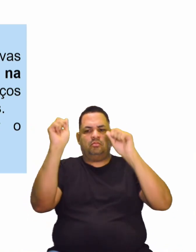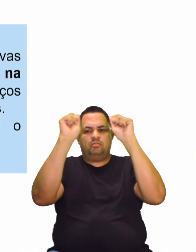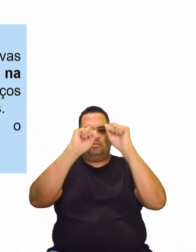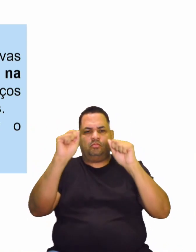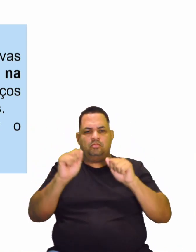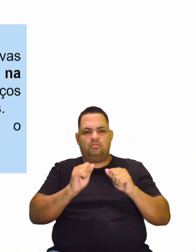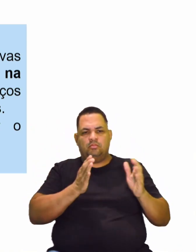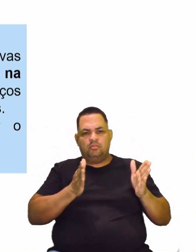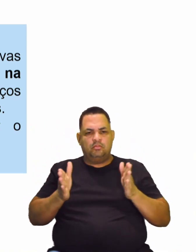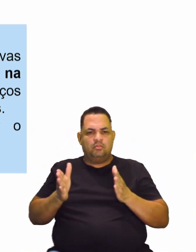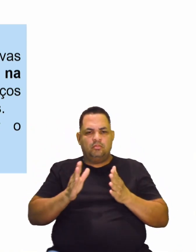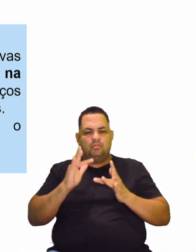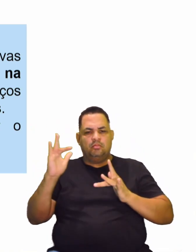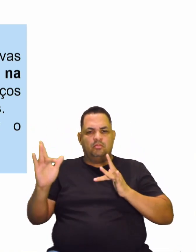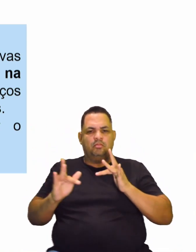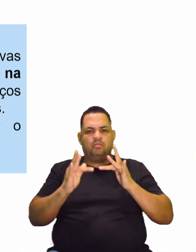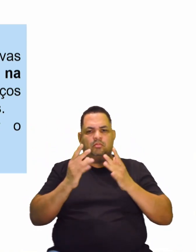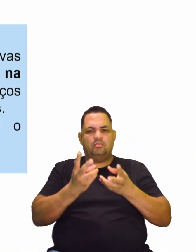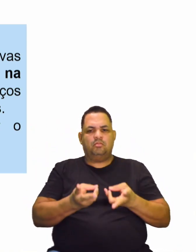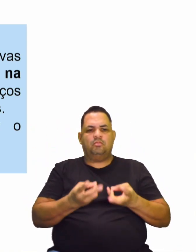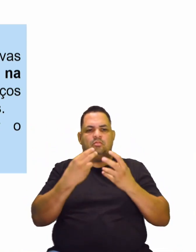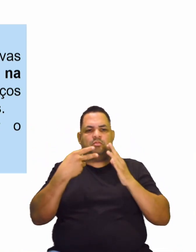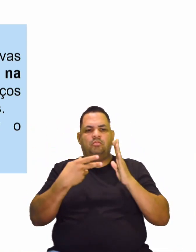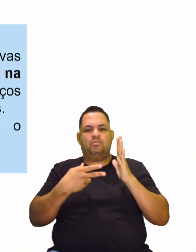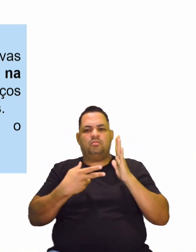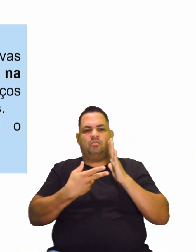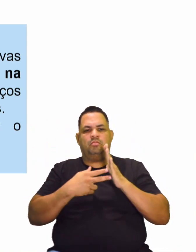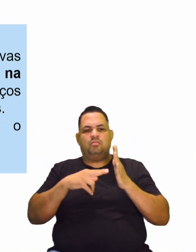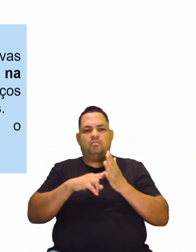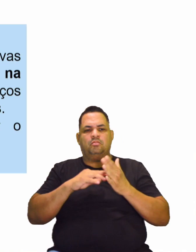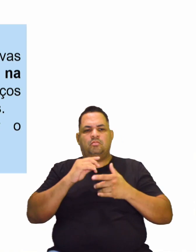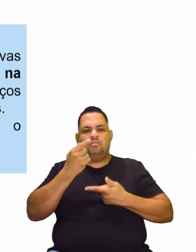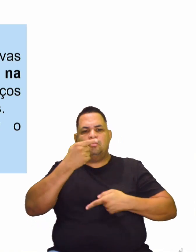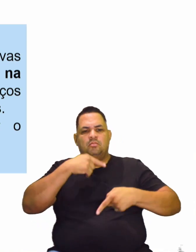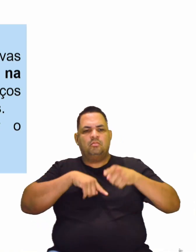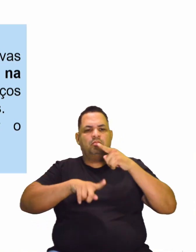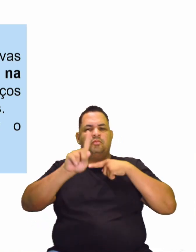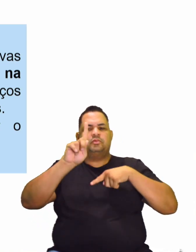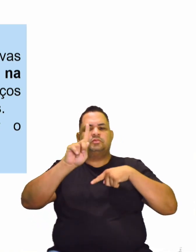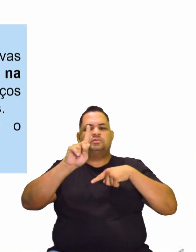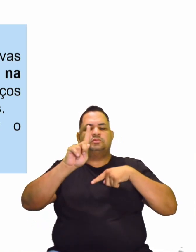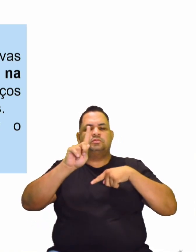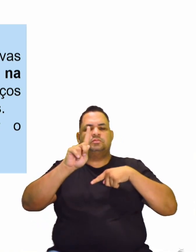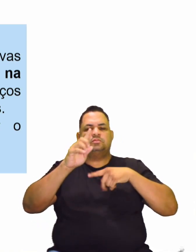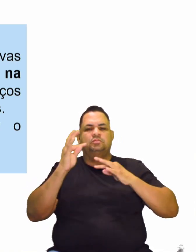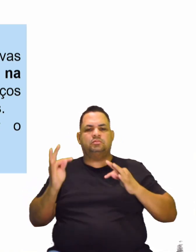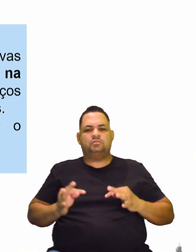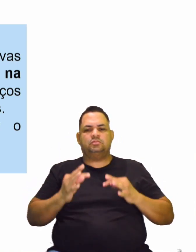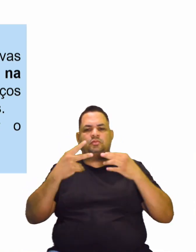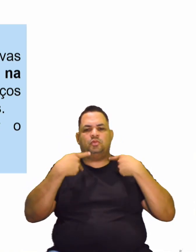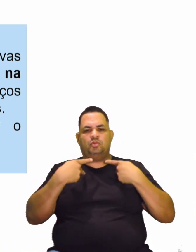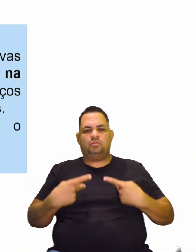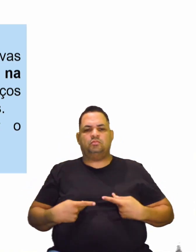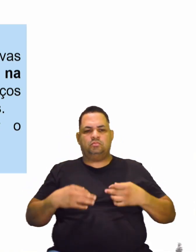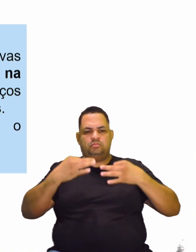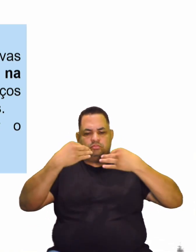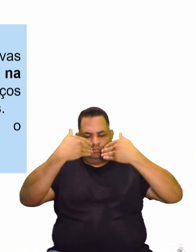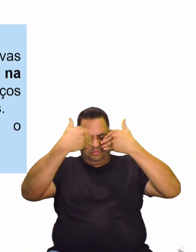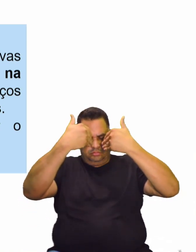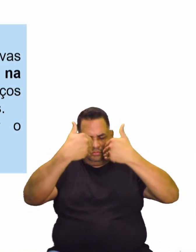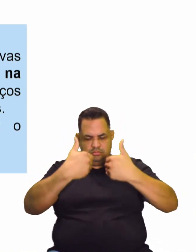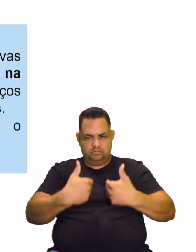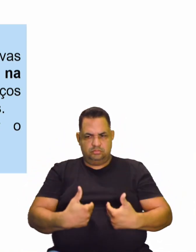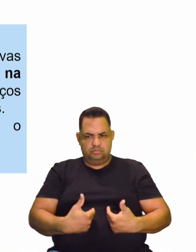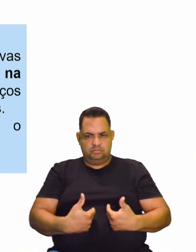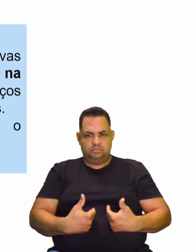período clássico, percebe-se significativas evoluções técnicas. O corpo continuava na posição frontal, sempre